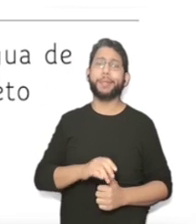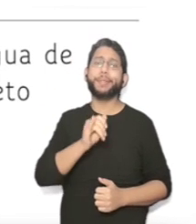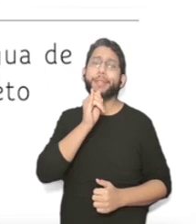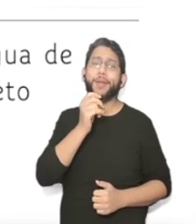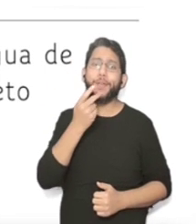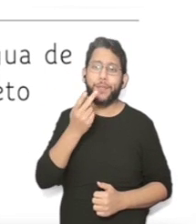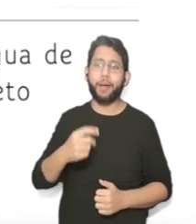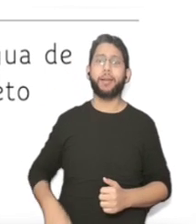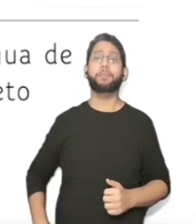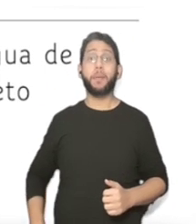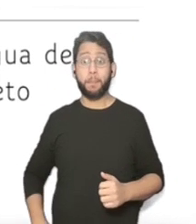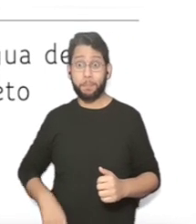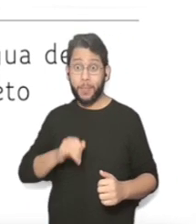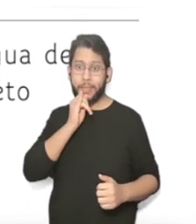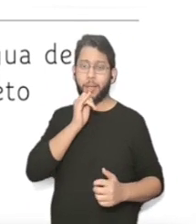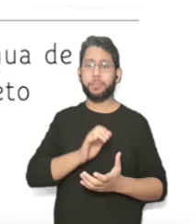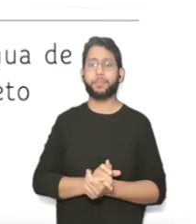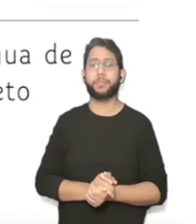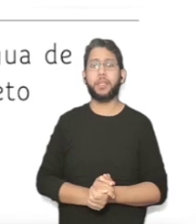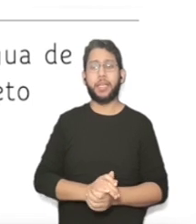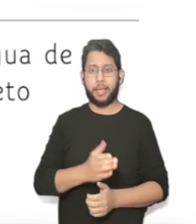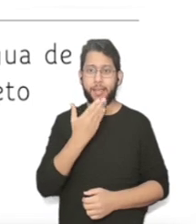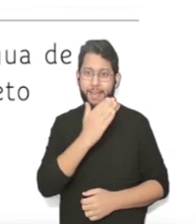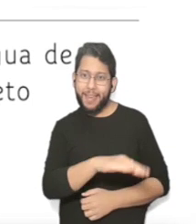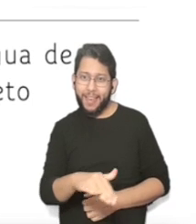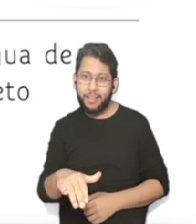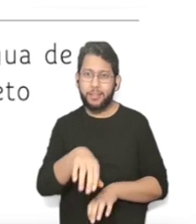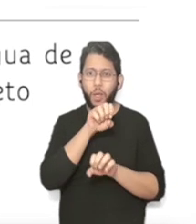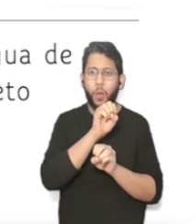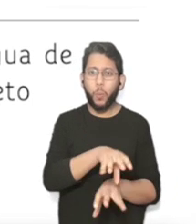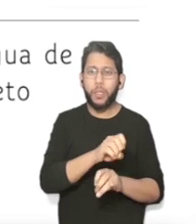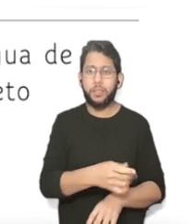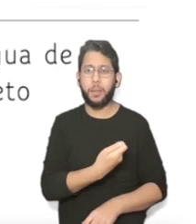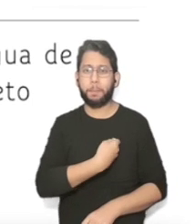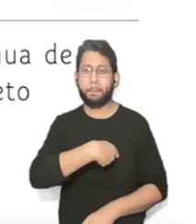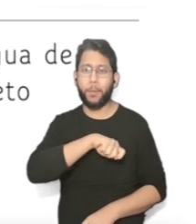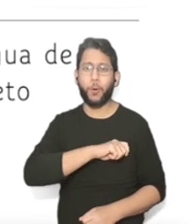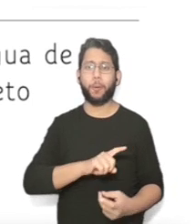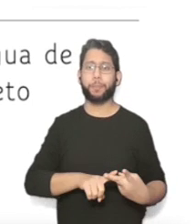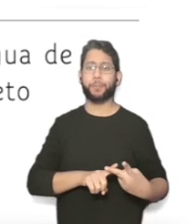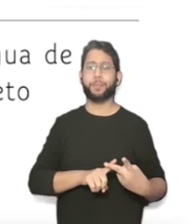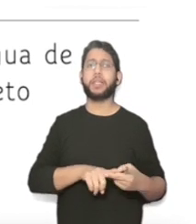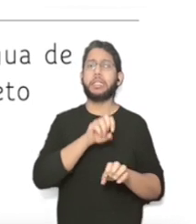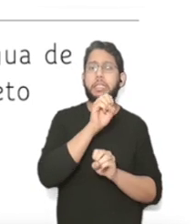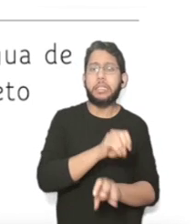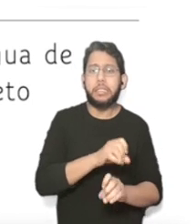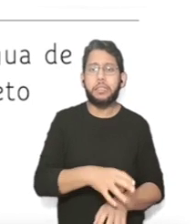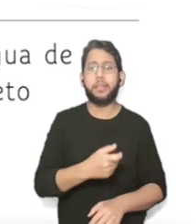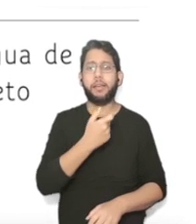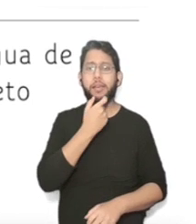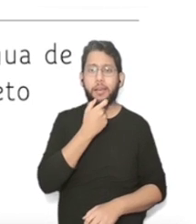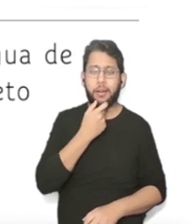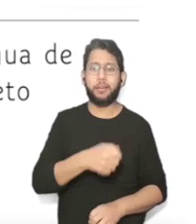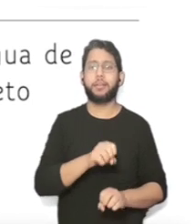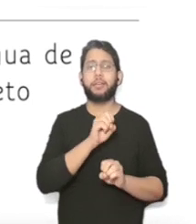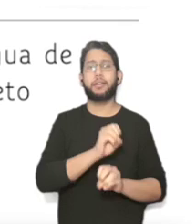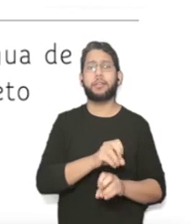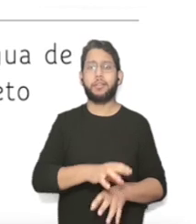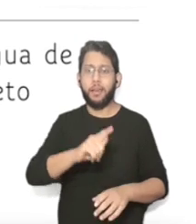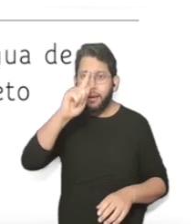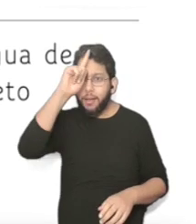língua espanhola, de língua alemã, ninguém diz que colocar uma criança pequena numa escola bilíngue vai atrapalhar o